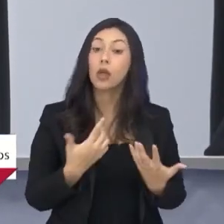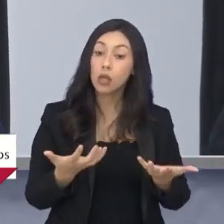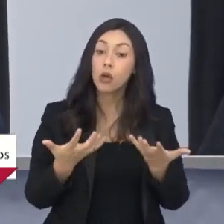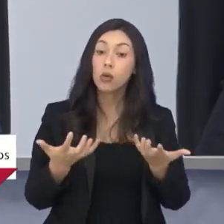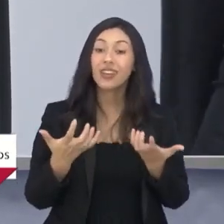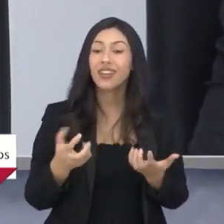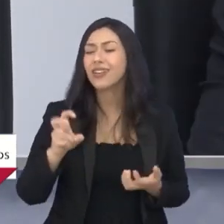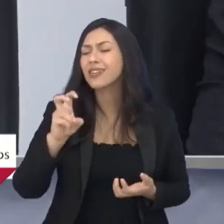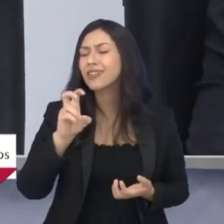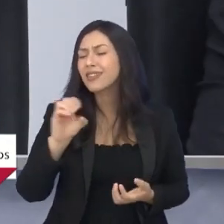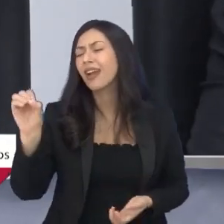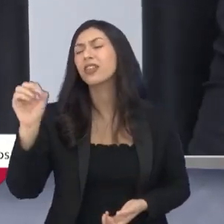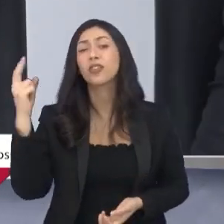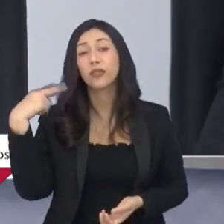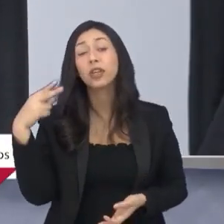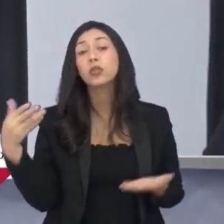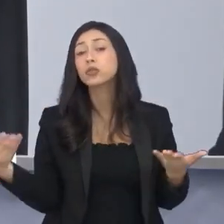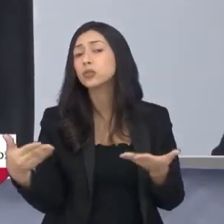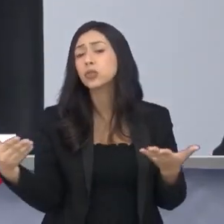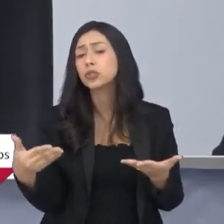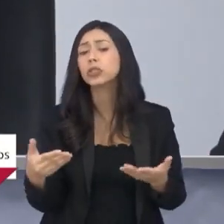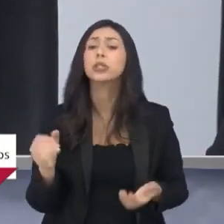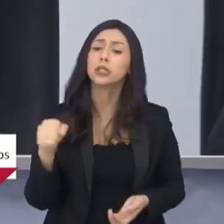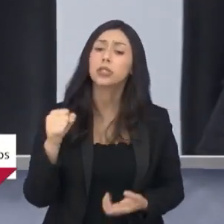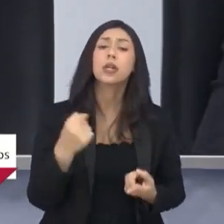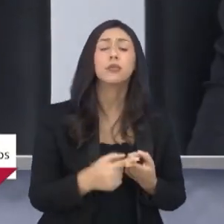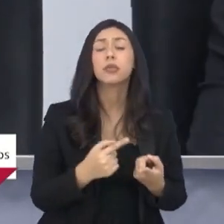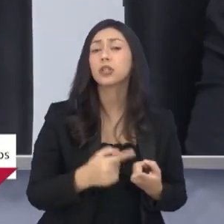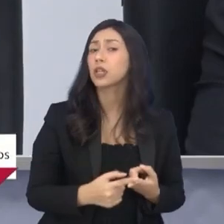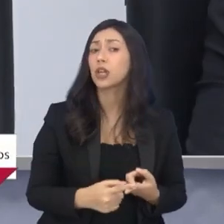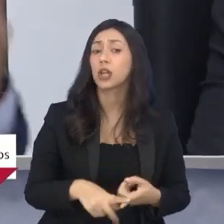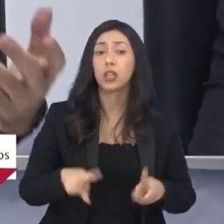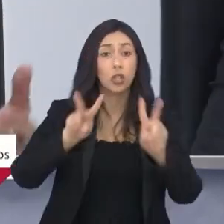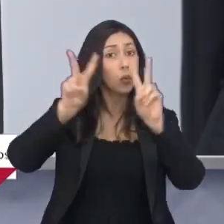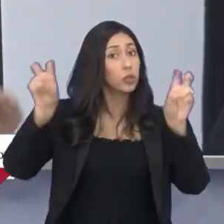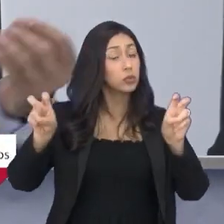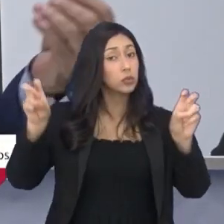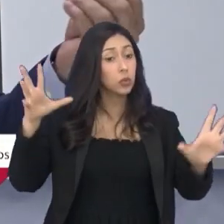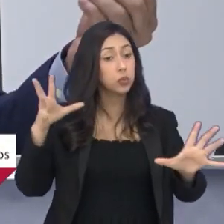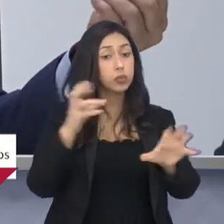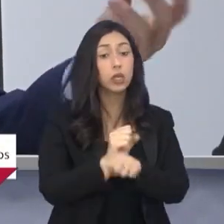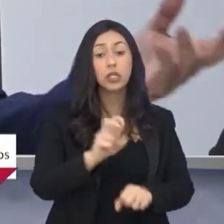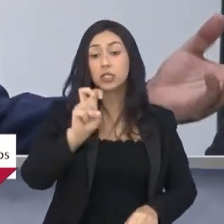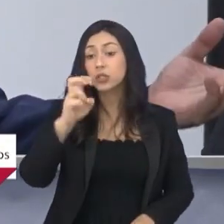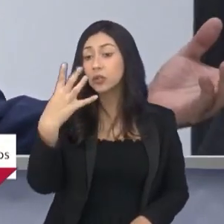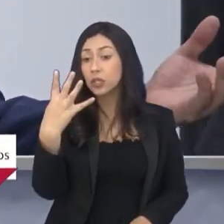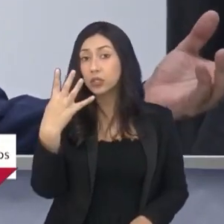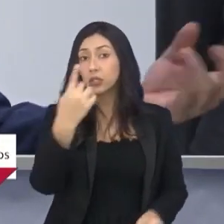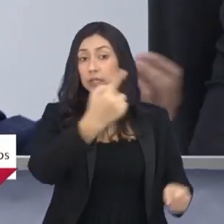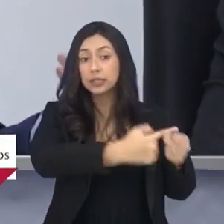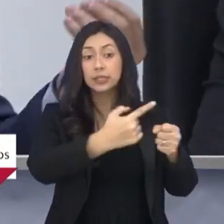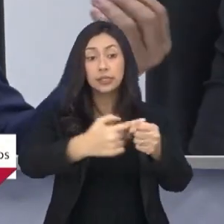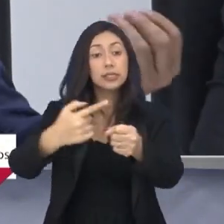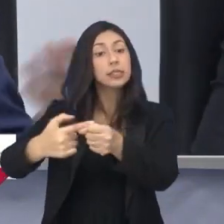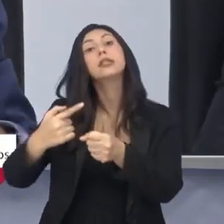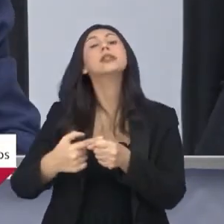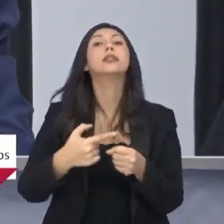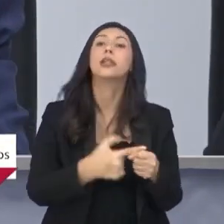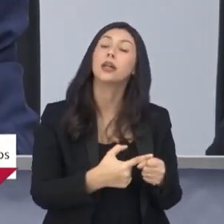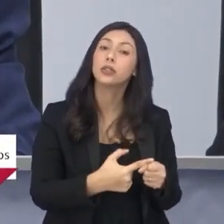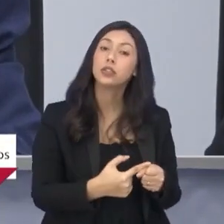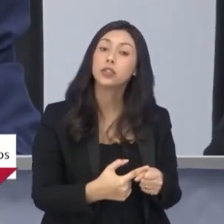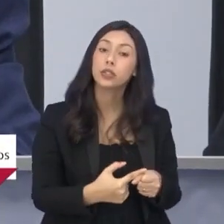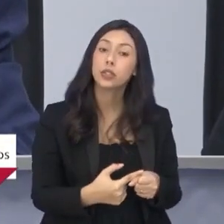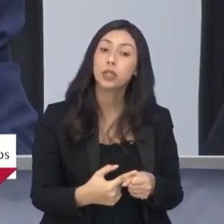ter 500 vereadores aqui porque nós estamos falando de 54 municípios unidade Regional de São José dos